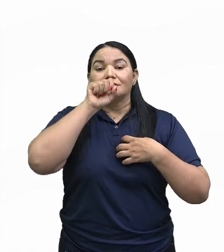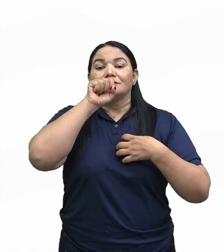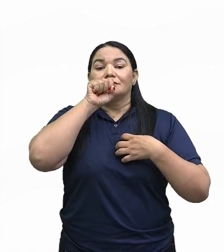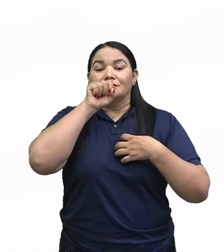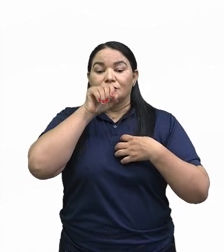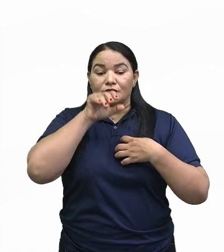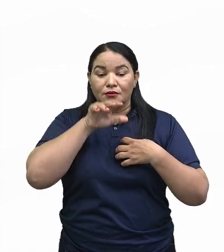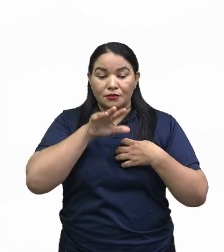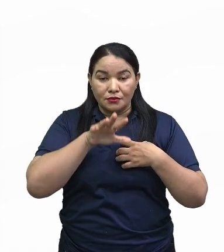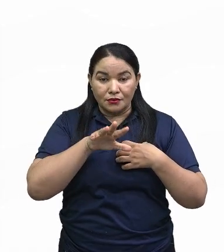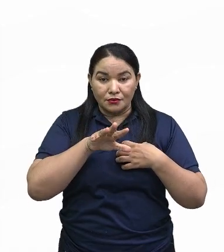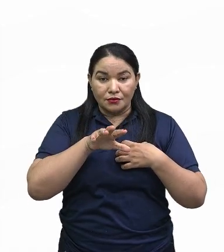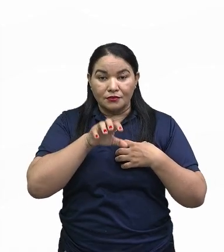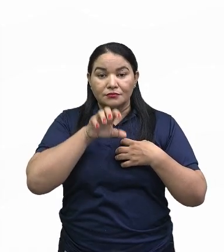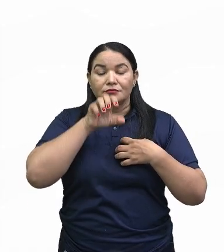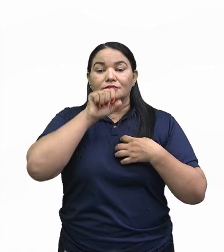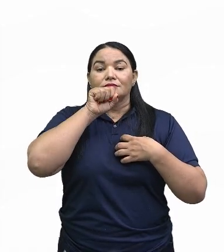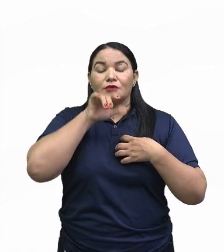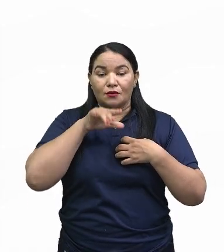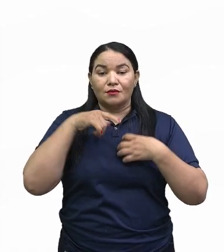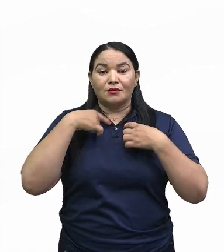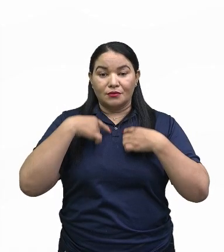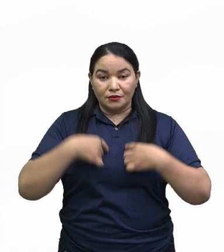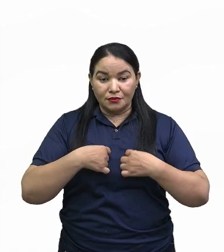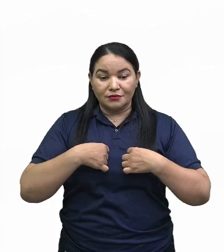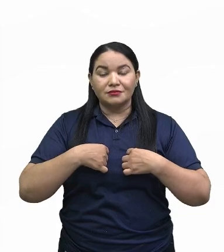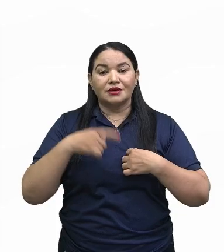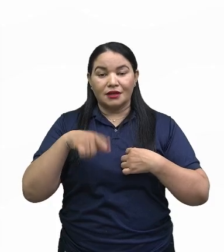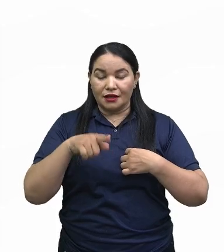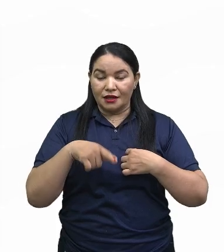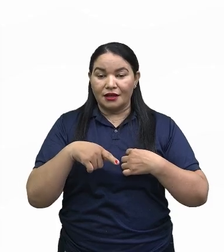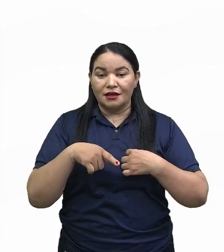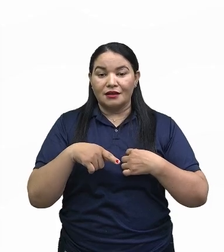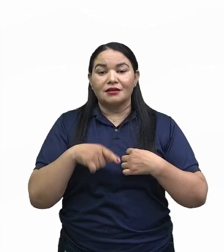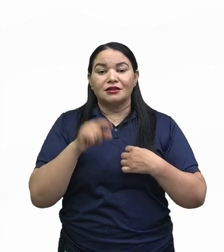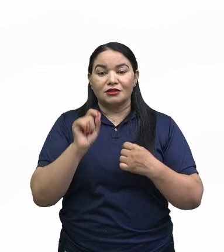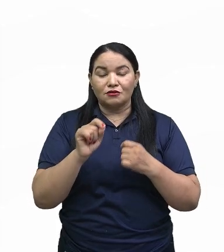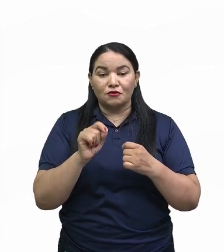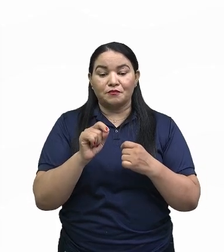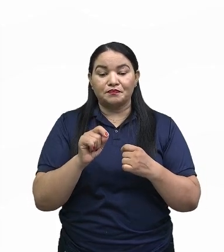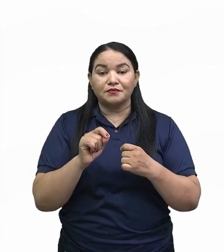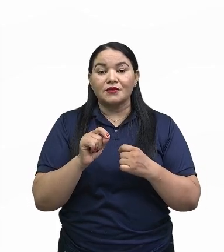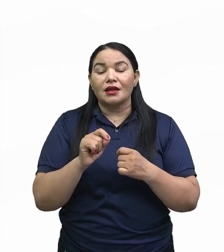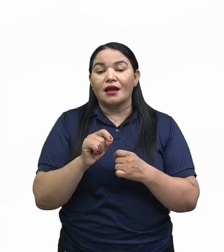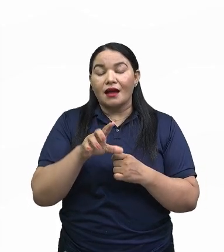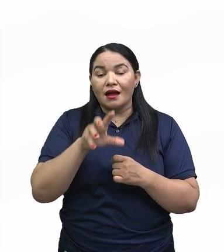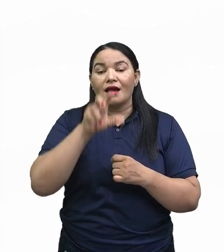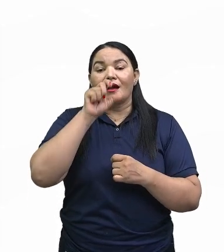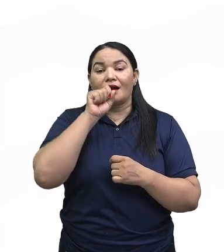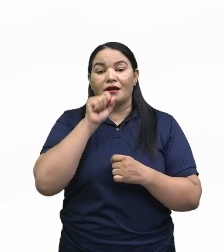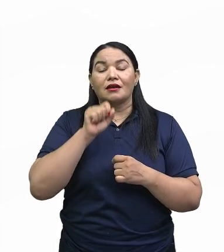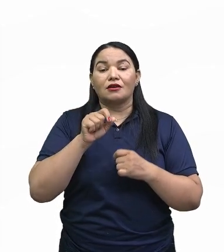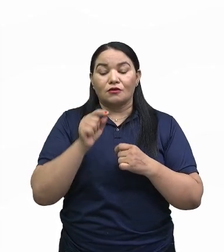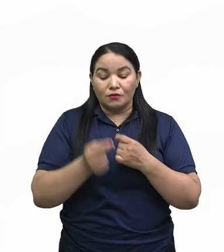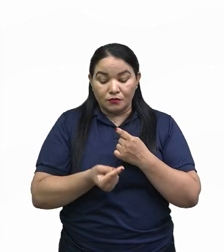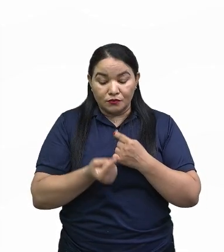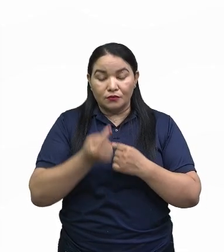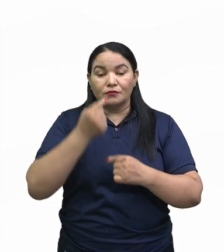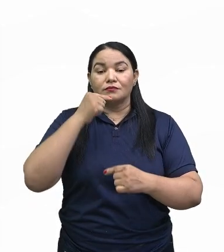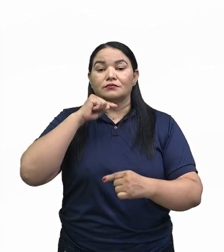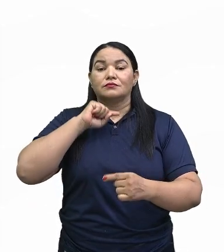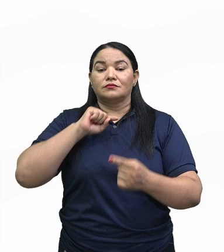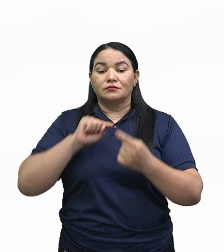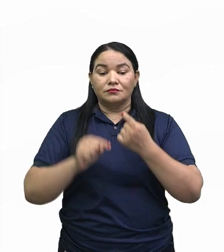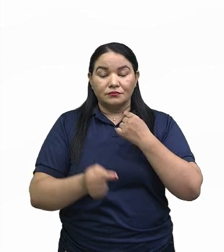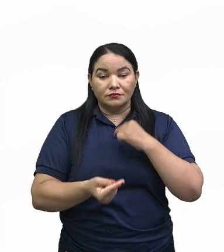pulmões, né? A gente fala, estou respirando aqui. Na verdade, você está realizando a ventilação pulmonar, que é justamente essa troca gasosa ali que a